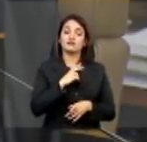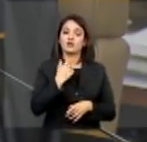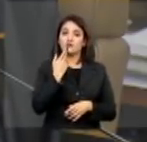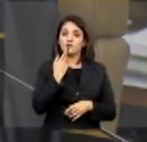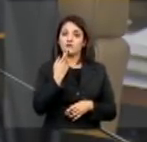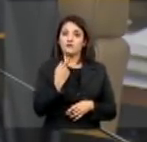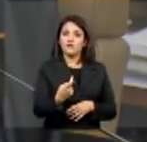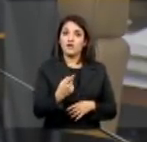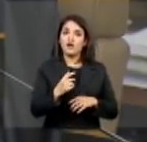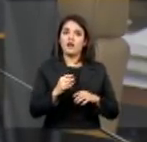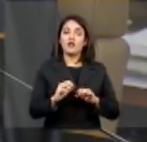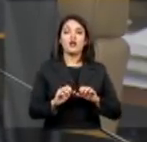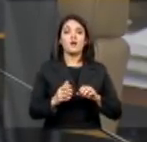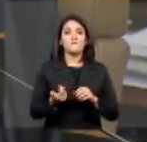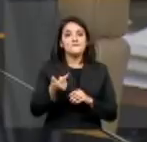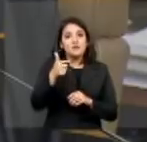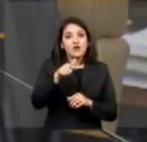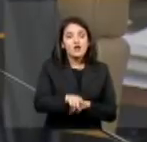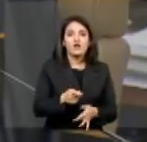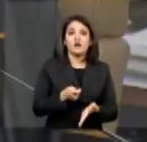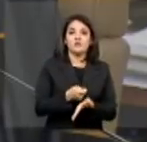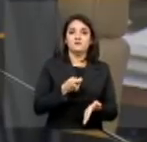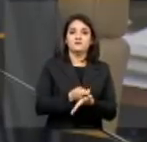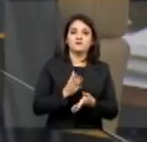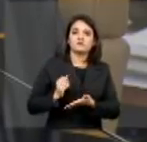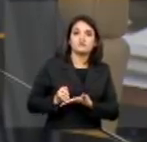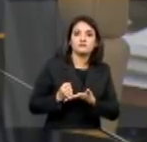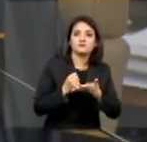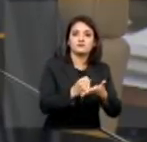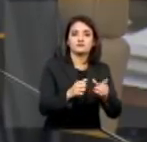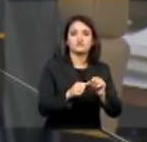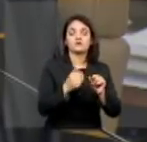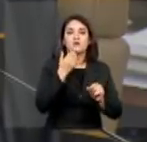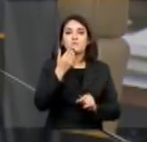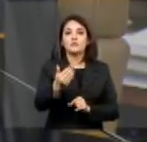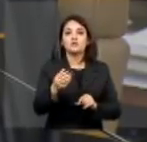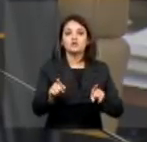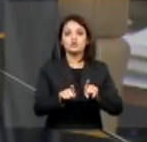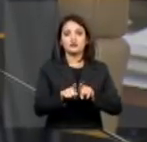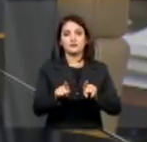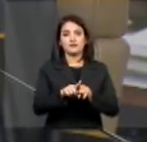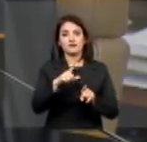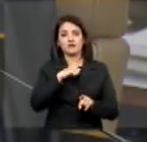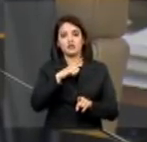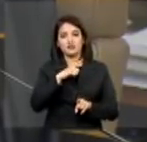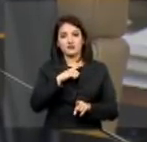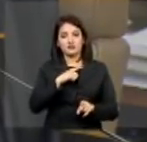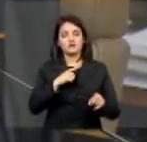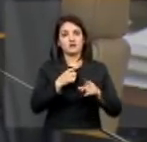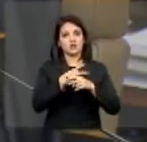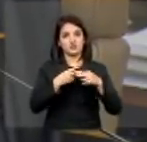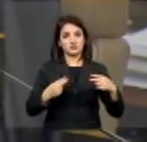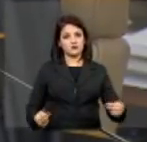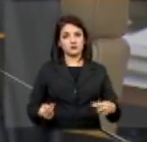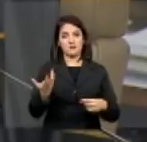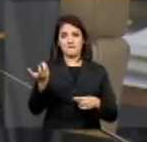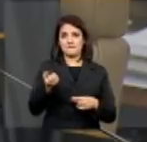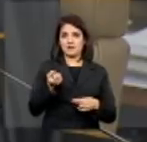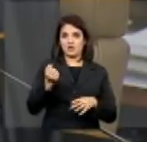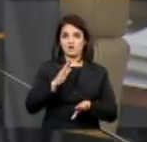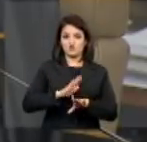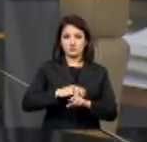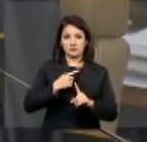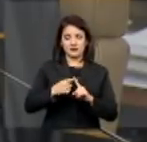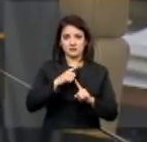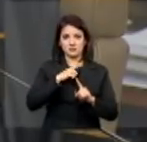reforçar a colaboração prestada e pedidos para que sejam aplicados benefícios máximos possíveis previstos